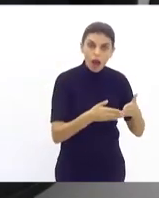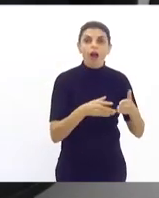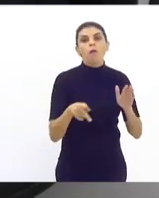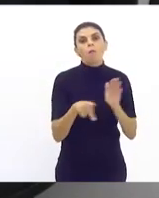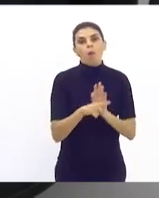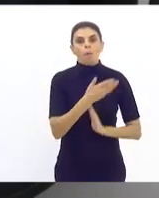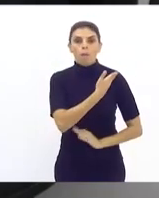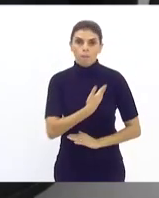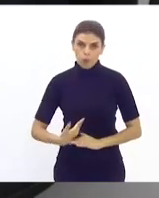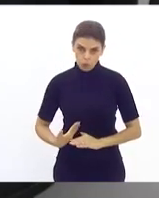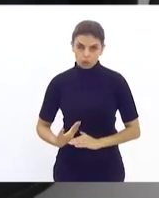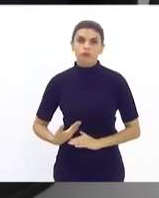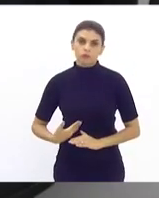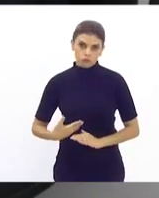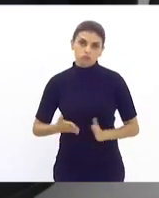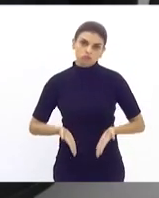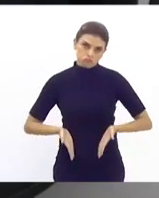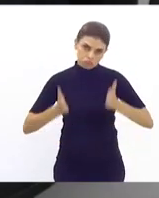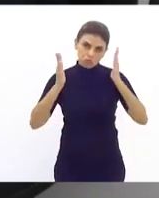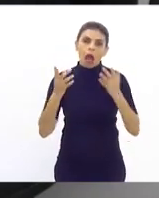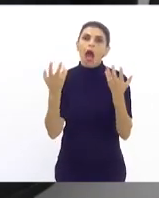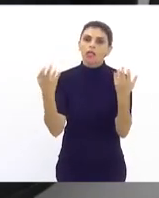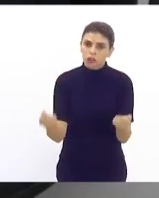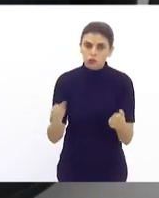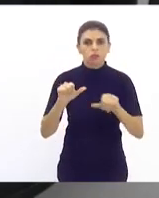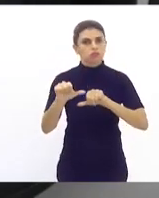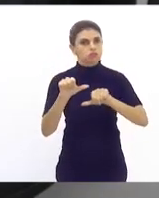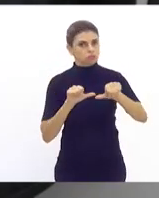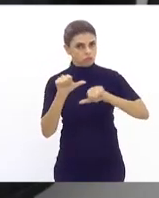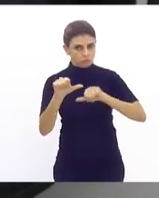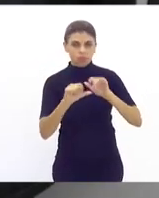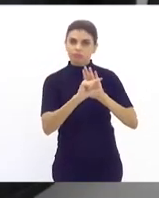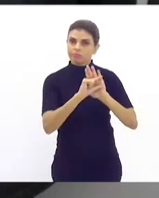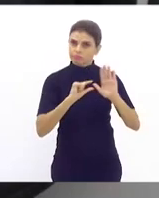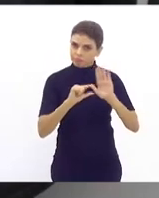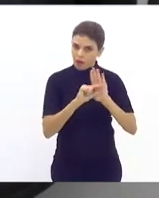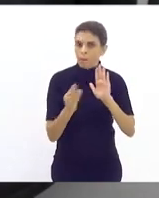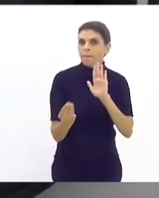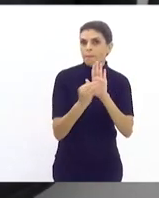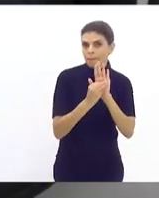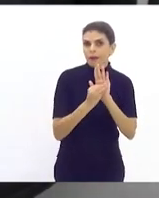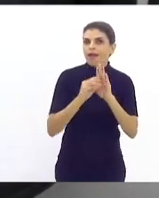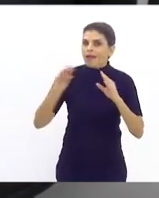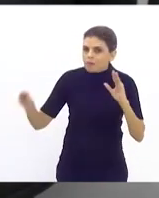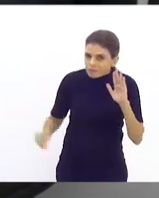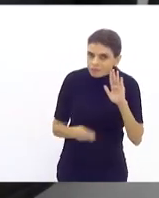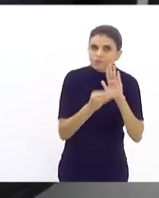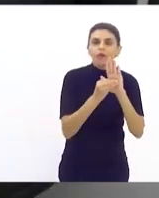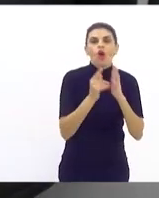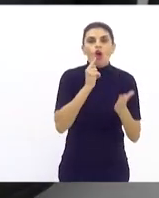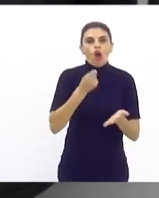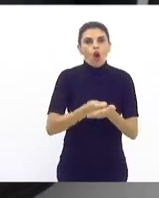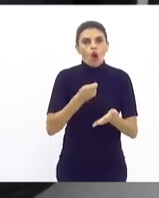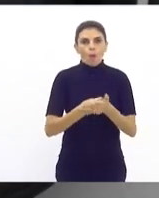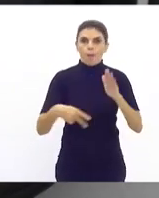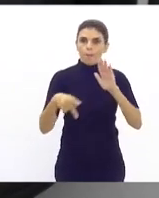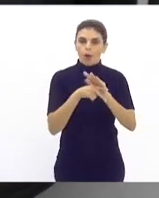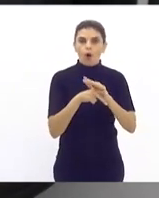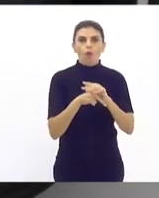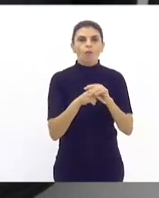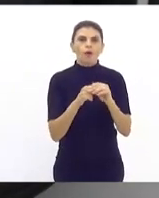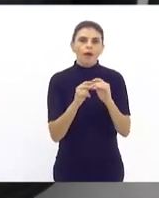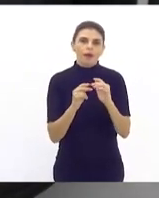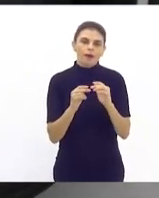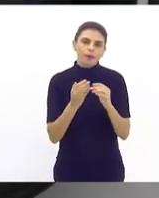razoabilidade e aceitou modificar o parecer para que fosse com emenda, criando obrigatoriedade só para grandes